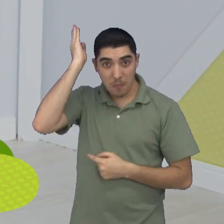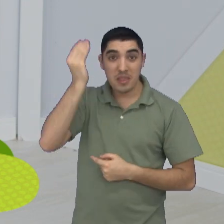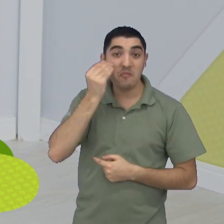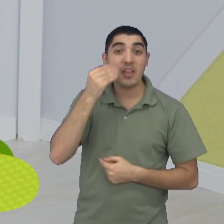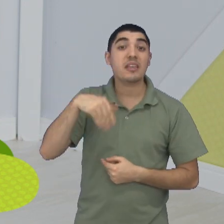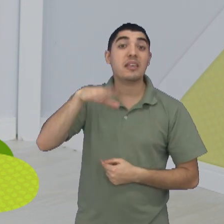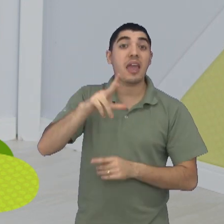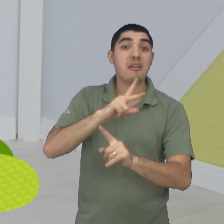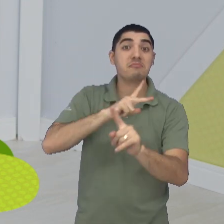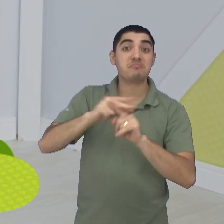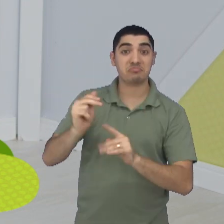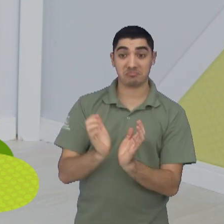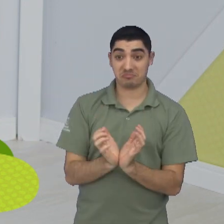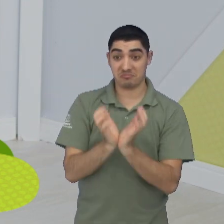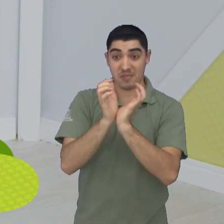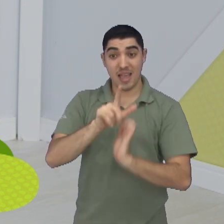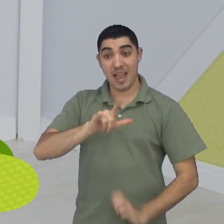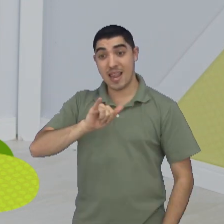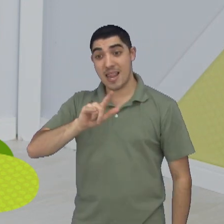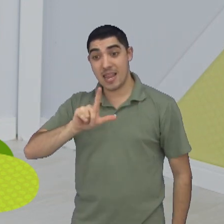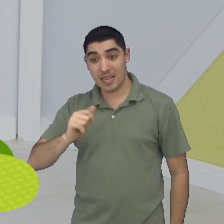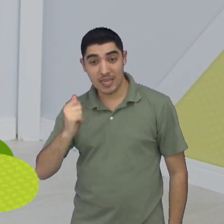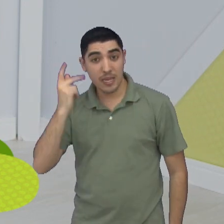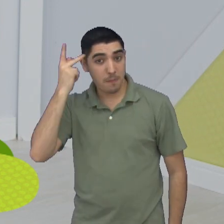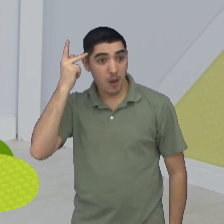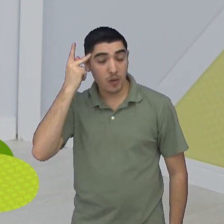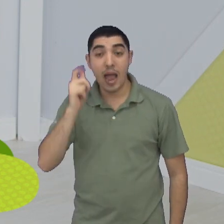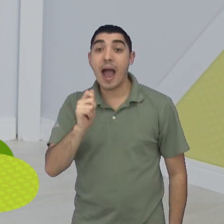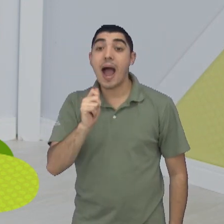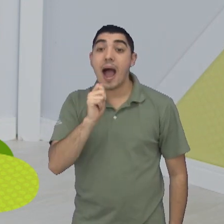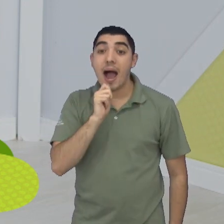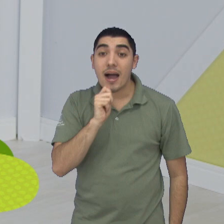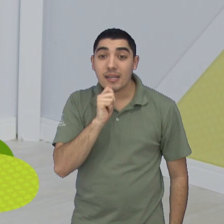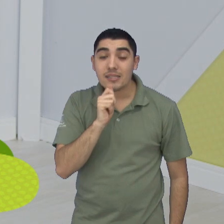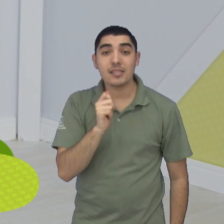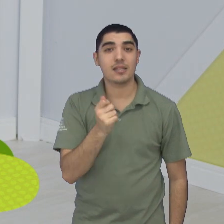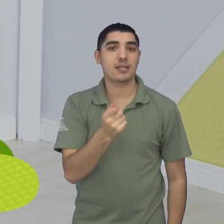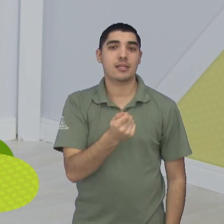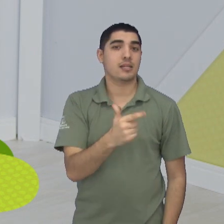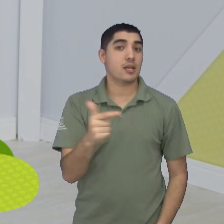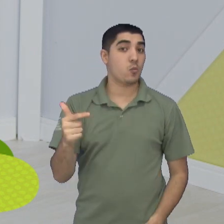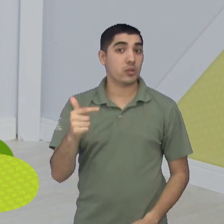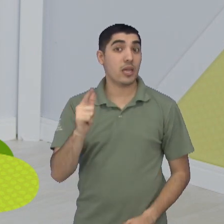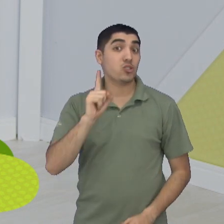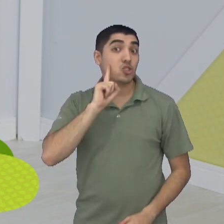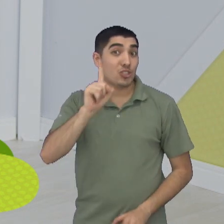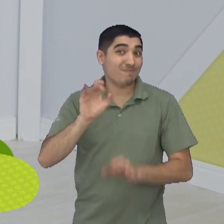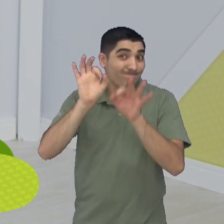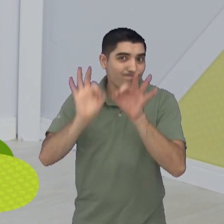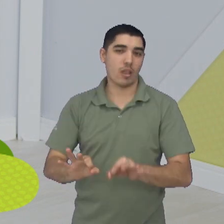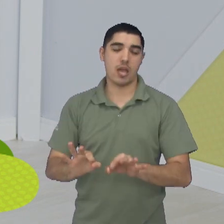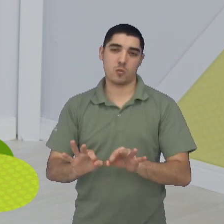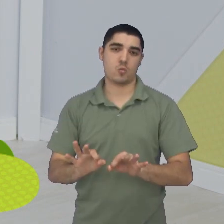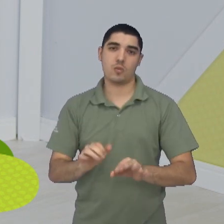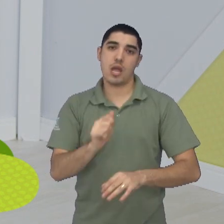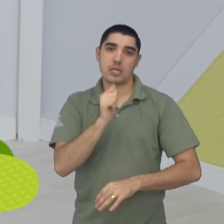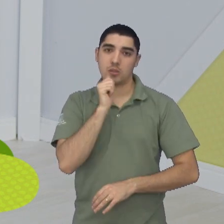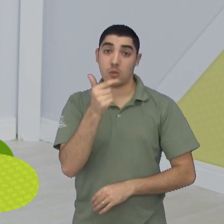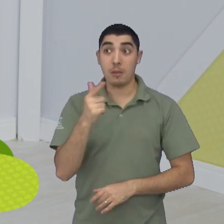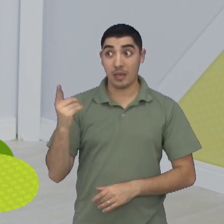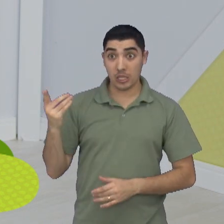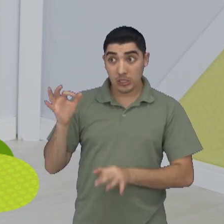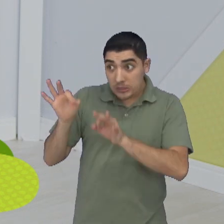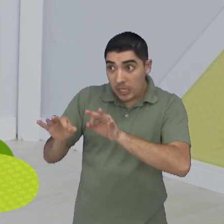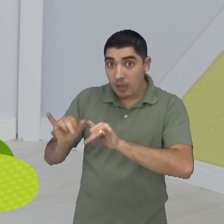entre Taubaté e São José o jogo que ainda não tem ou os jogos enfim que não tem ainda data eh definida Mas quando tiver a gente vai